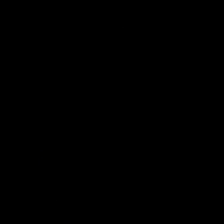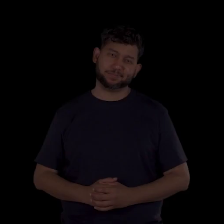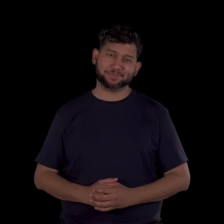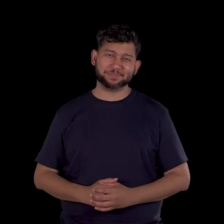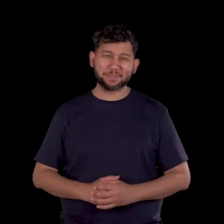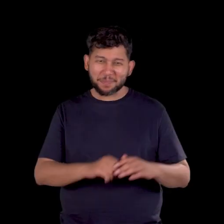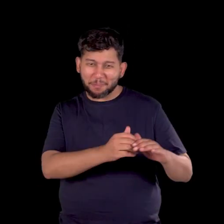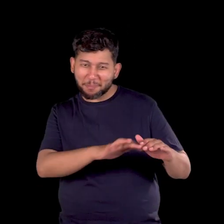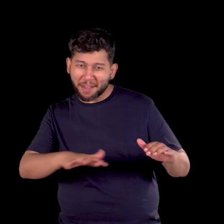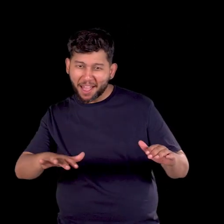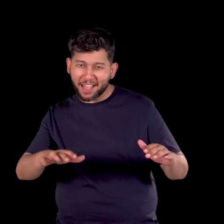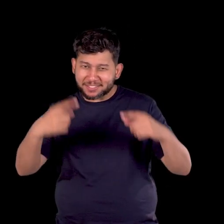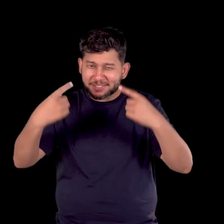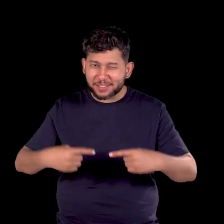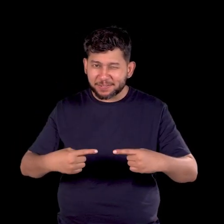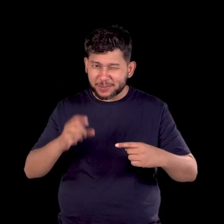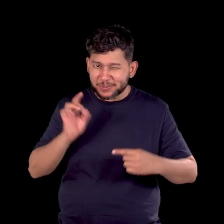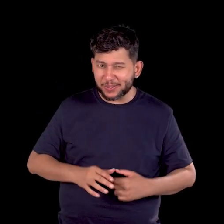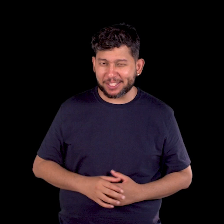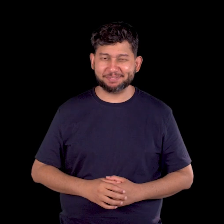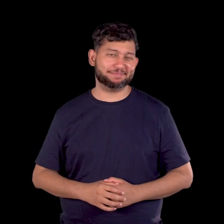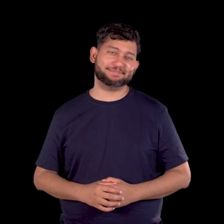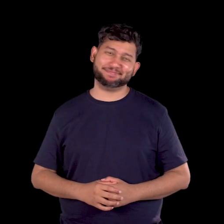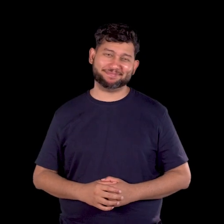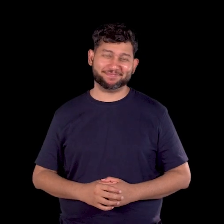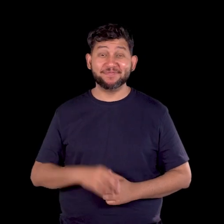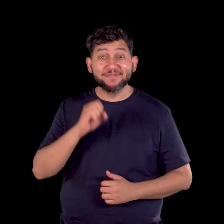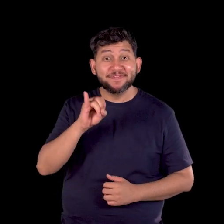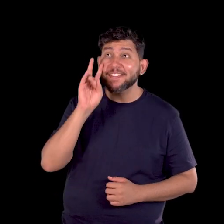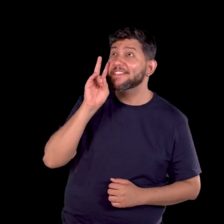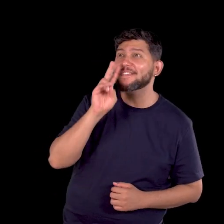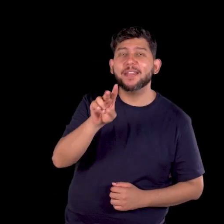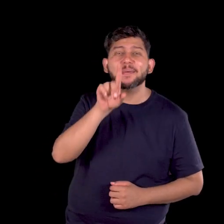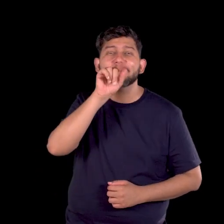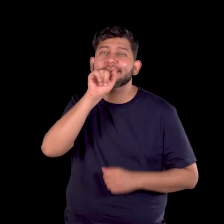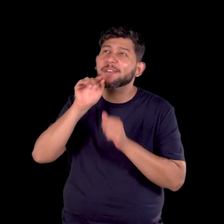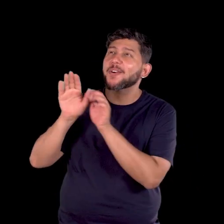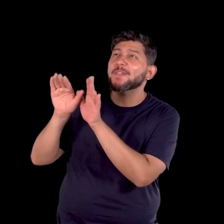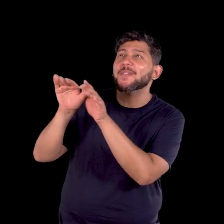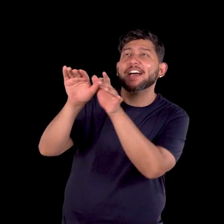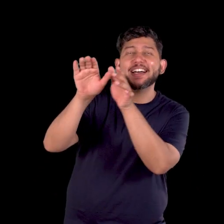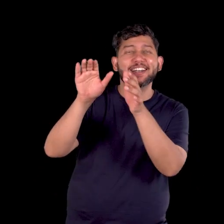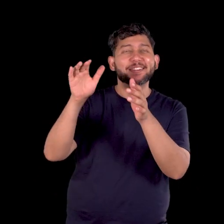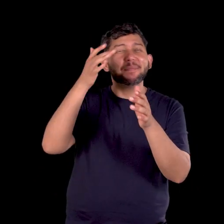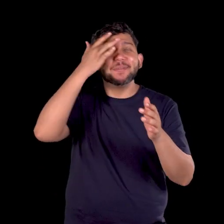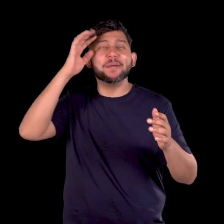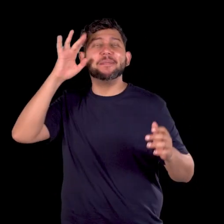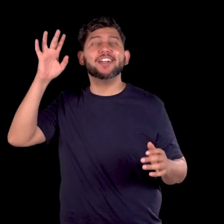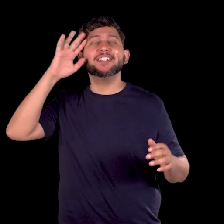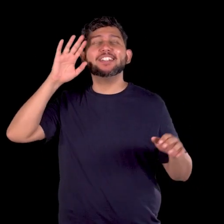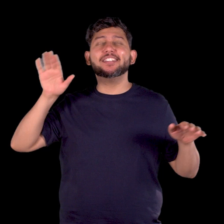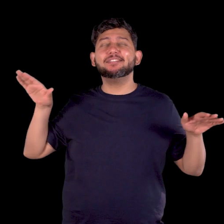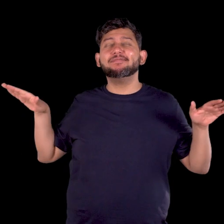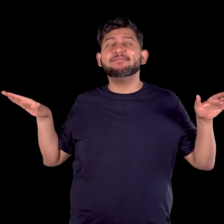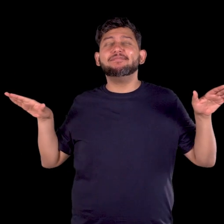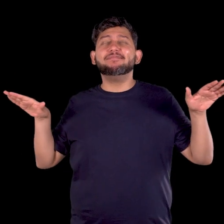Não é só o mar que nos desafia a ampliarmos nossos limites. Observar o voo dos pássaros, imaginar-se planando no